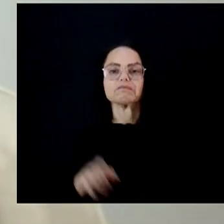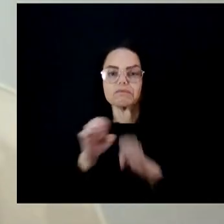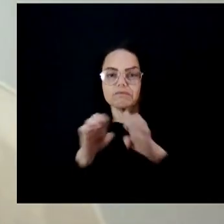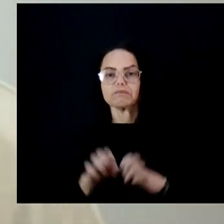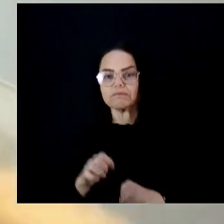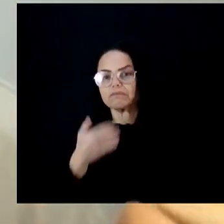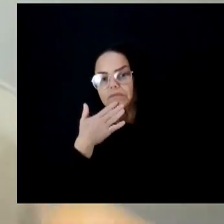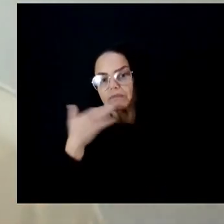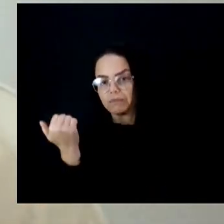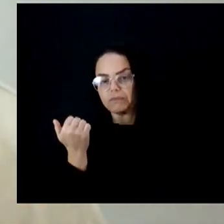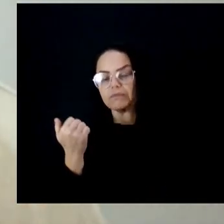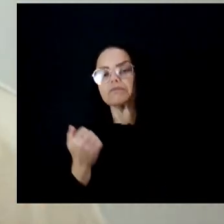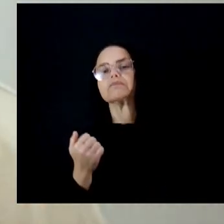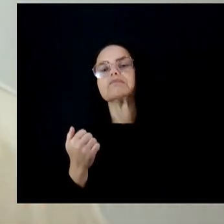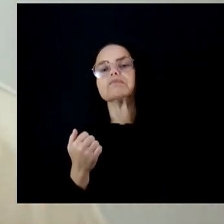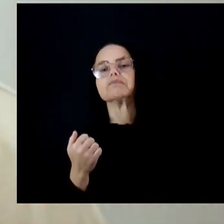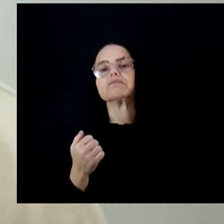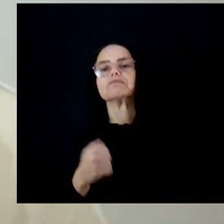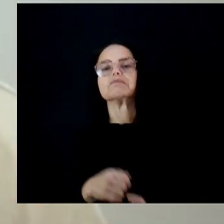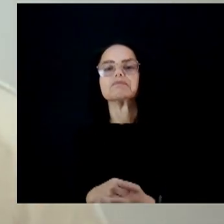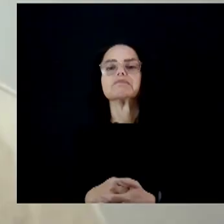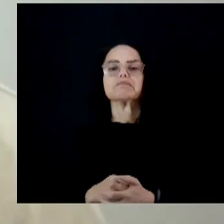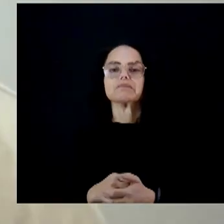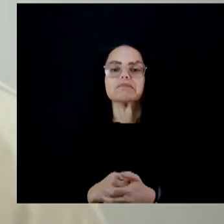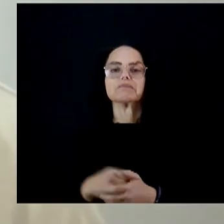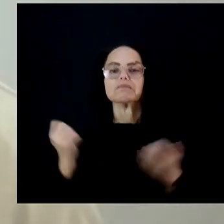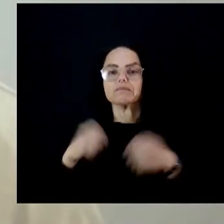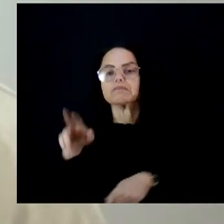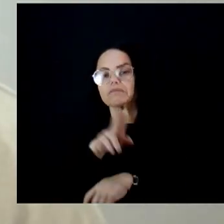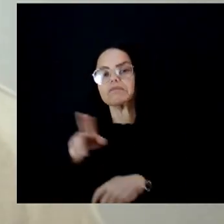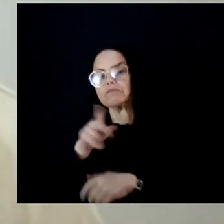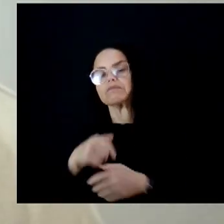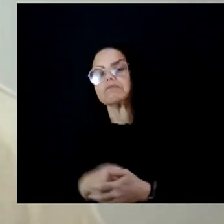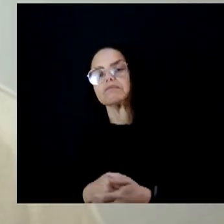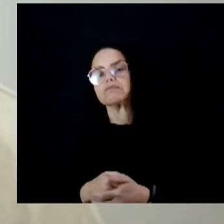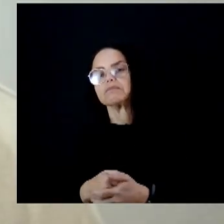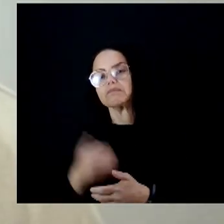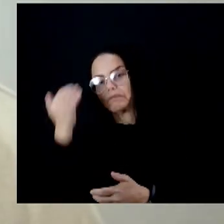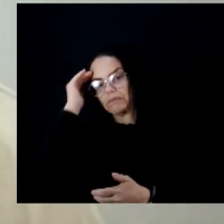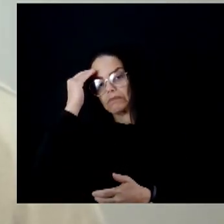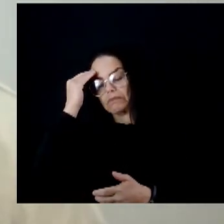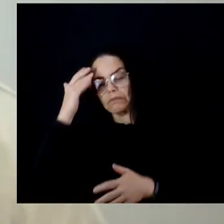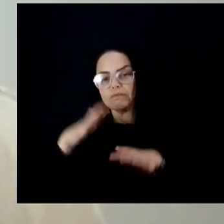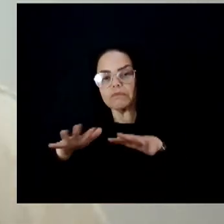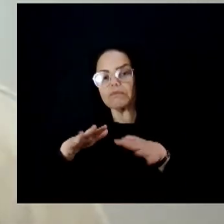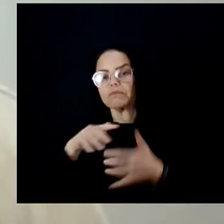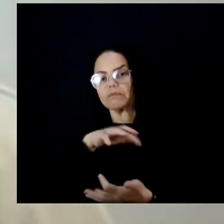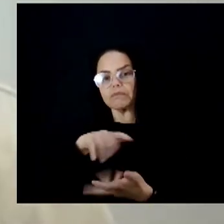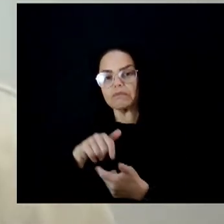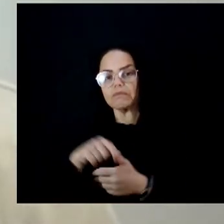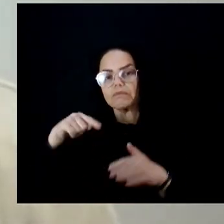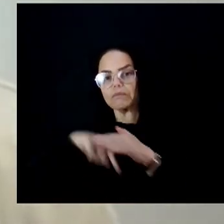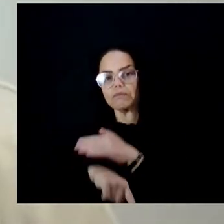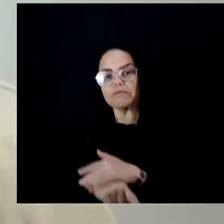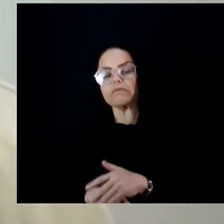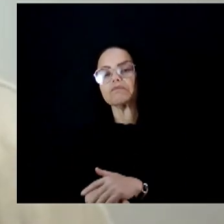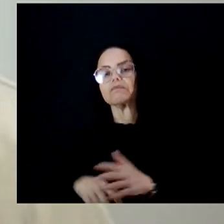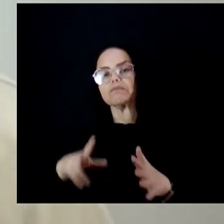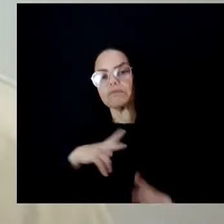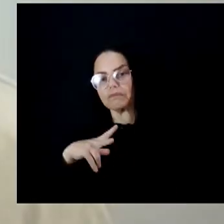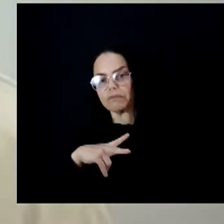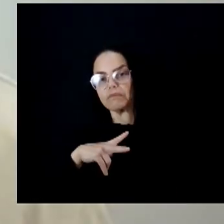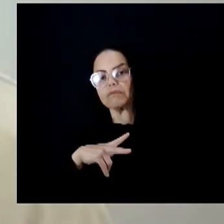de estações sismográficas. Você pode usar terremotos para entender o interior da Terra, para estudar outras particularidades ali geológicas do